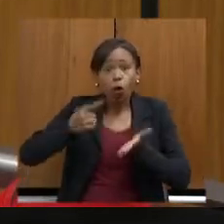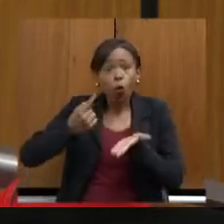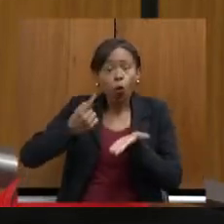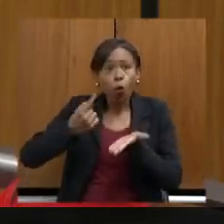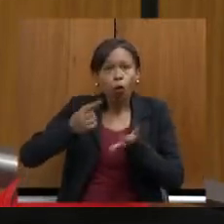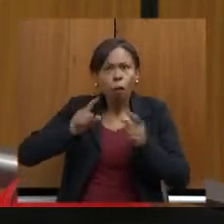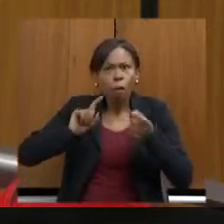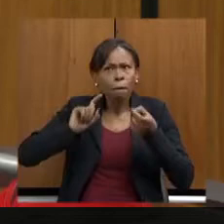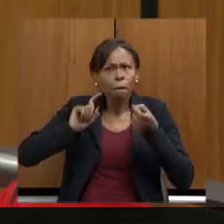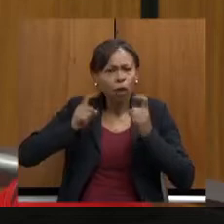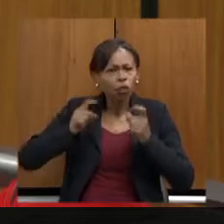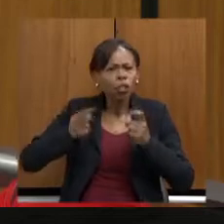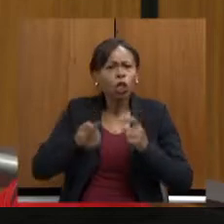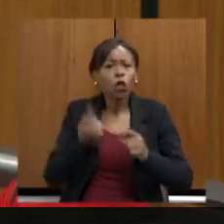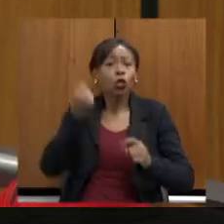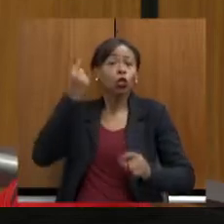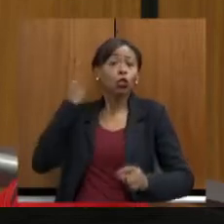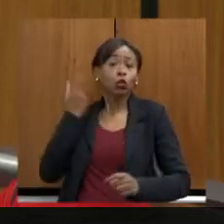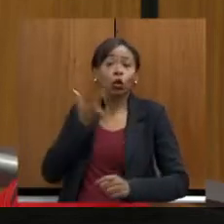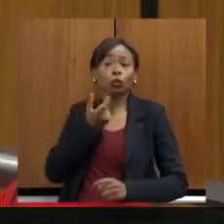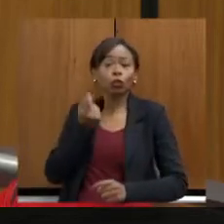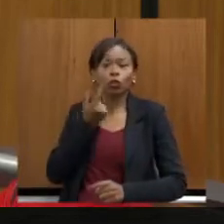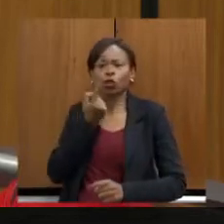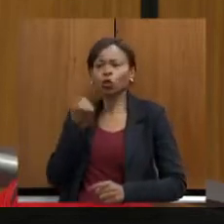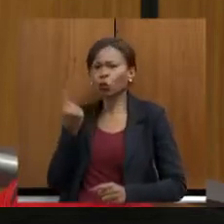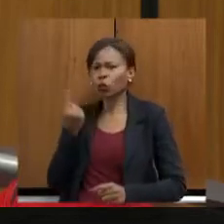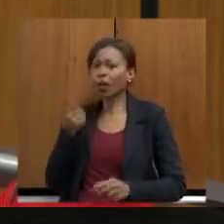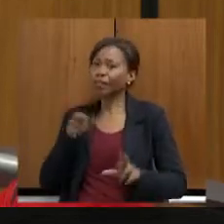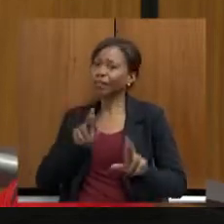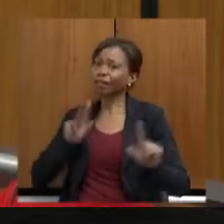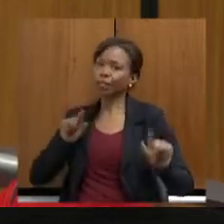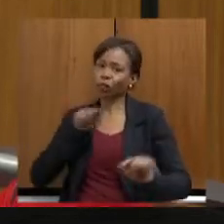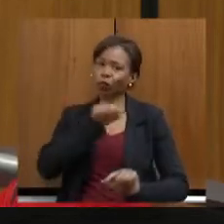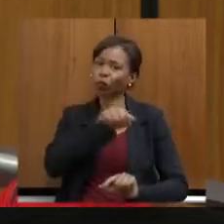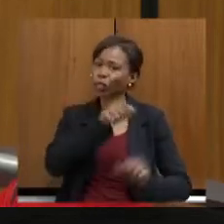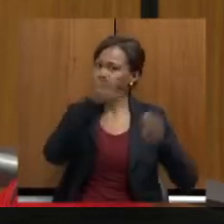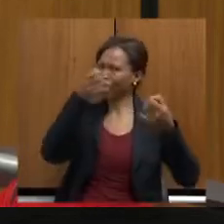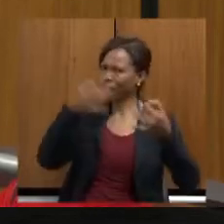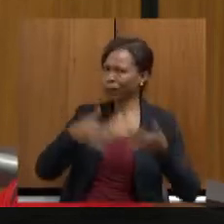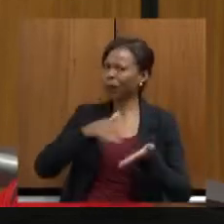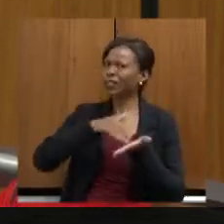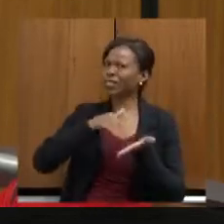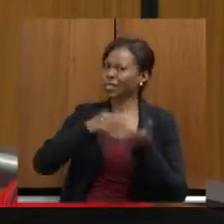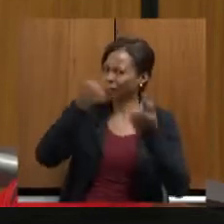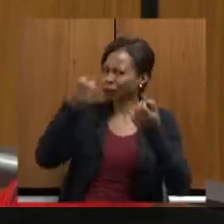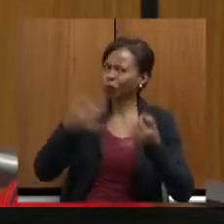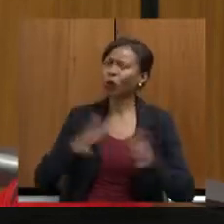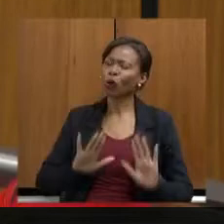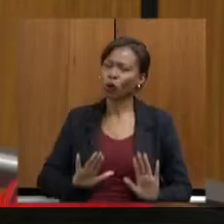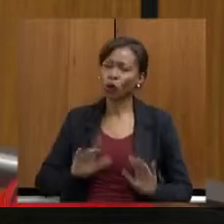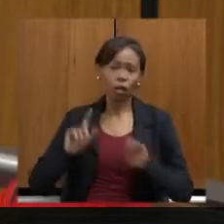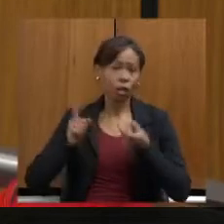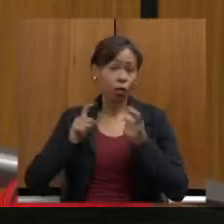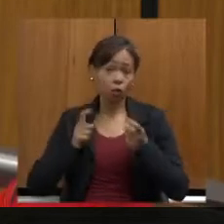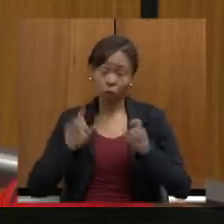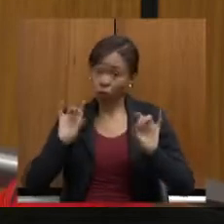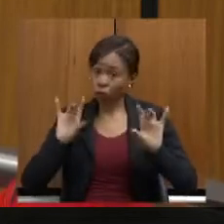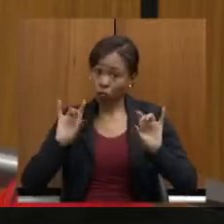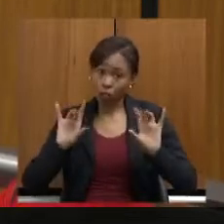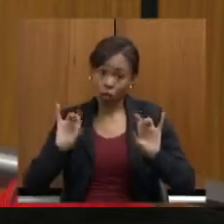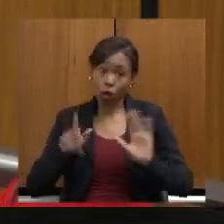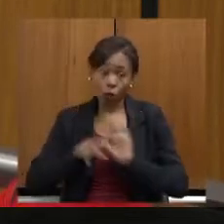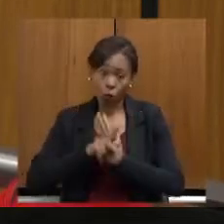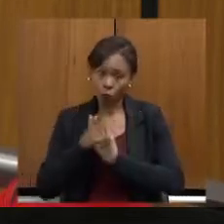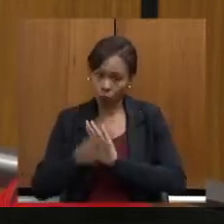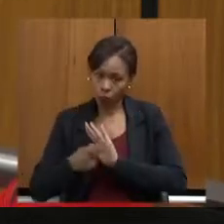2021 difere da síntese apresenta a secretaria seja reunião especial presidida pelo presidente essa casa